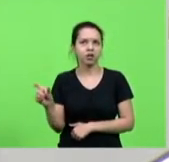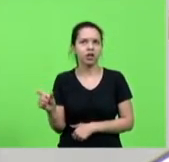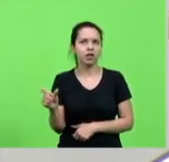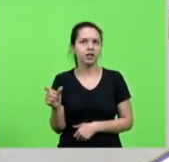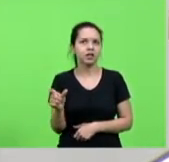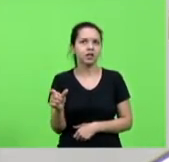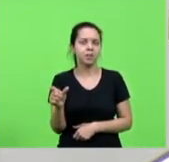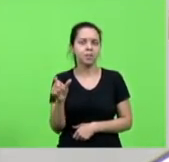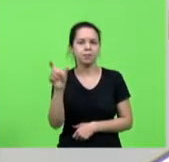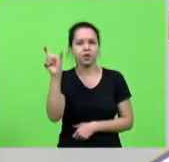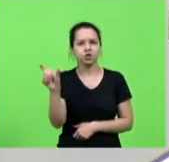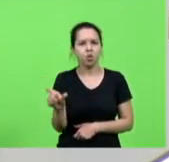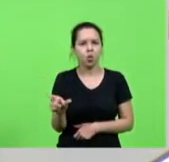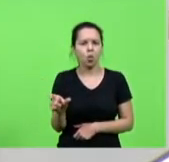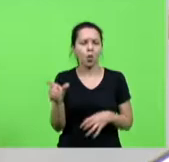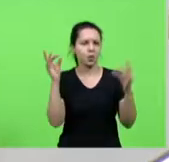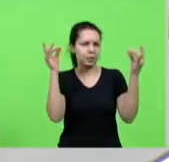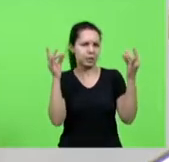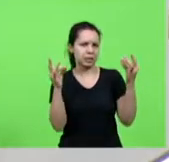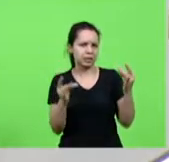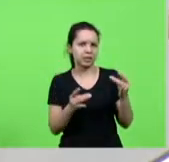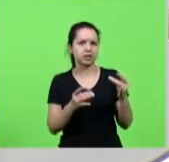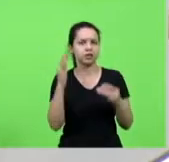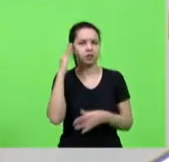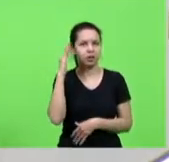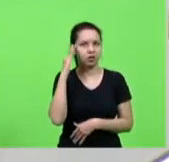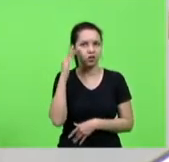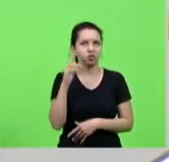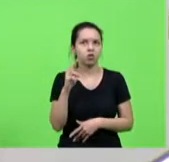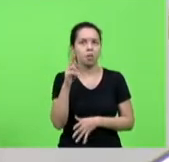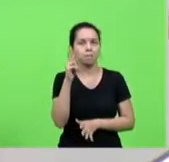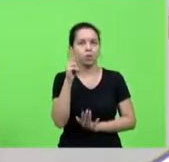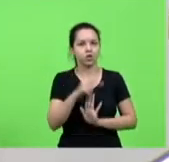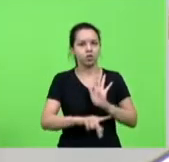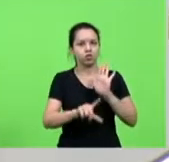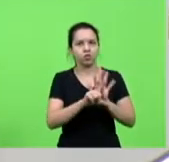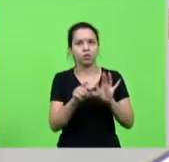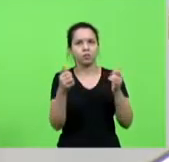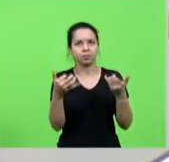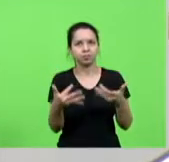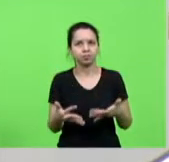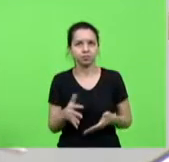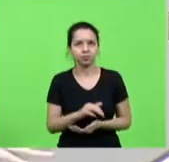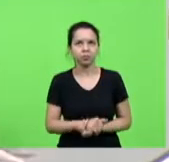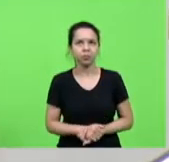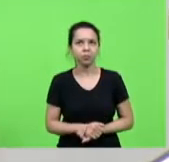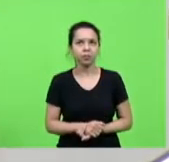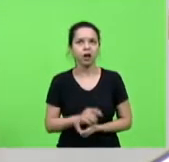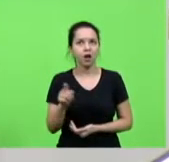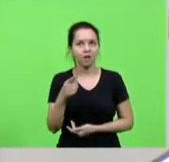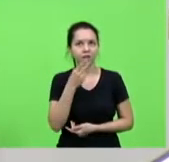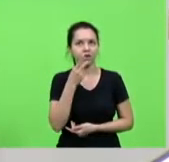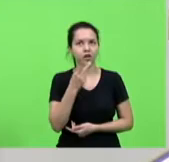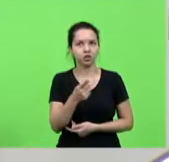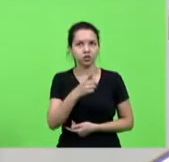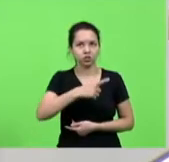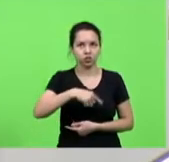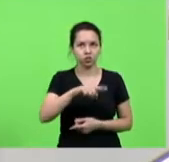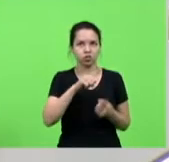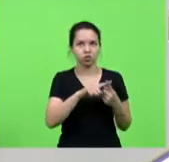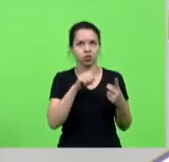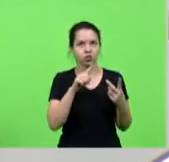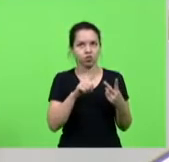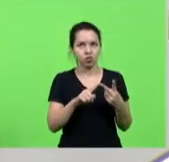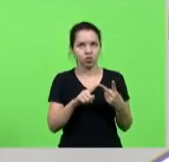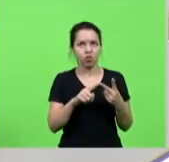este sujeito que está falando sobre o nosso projeto de lei? Ele está dizendo o seguinte, que os nossos dois projetos, aliás, o projeto de